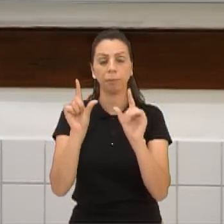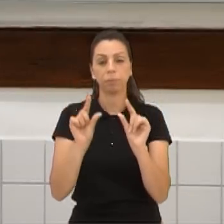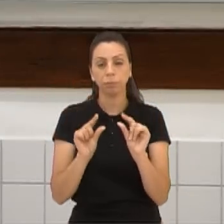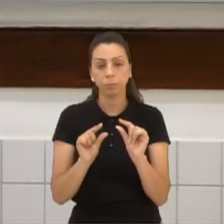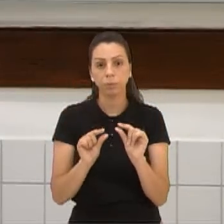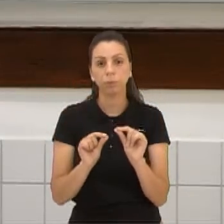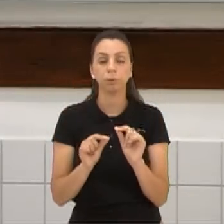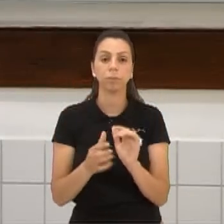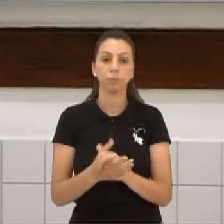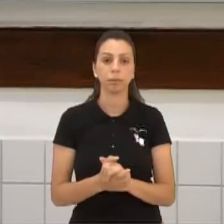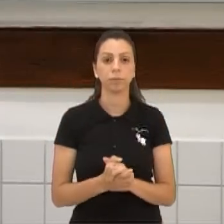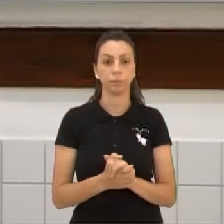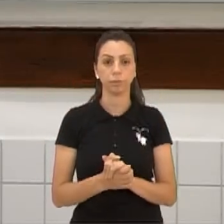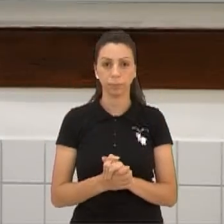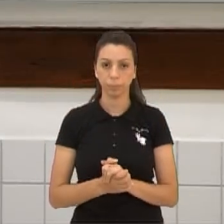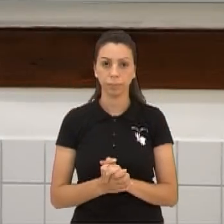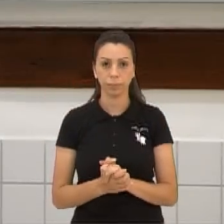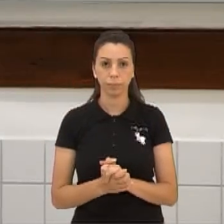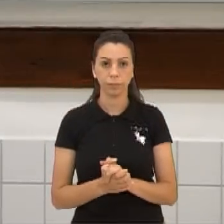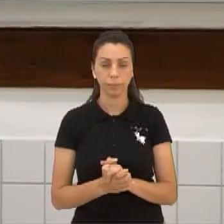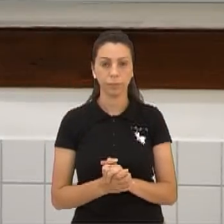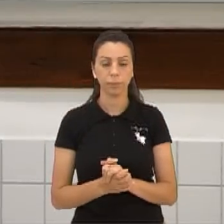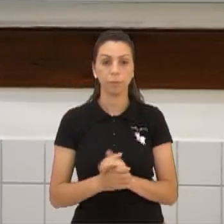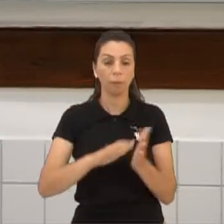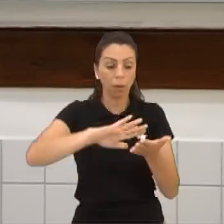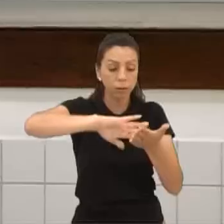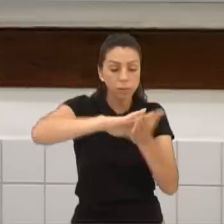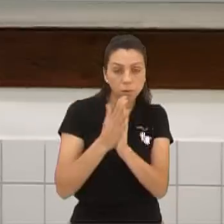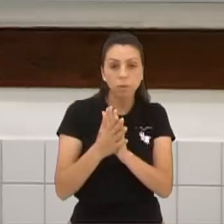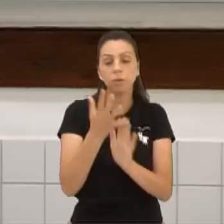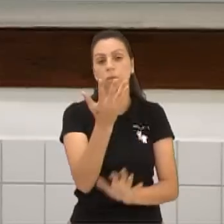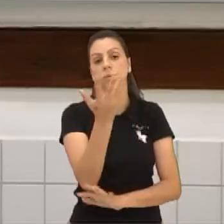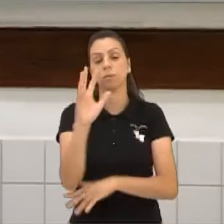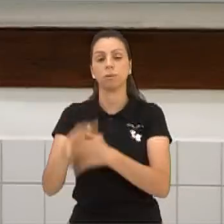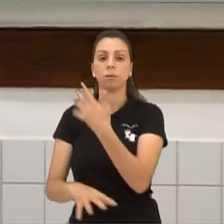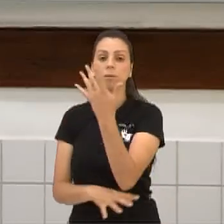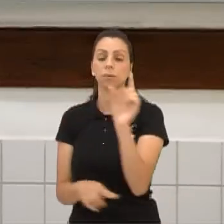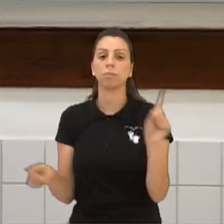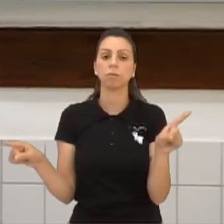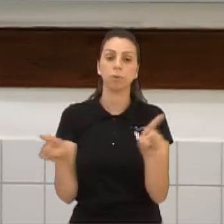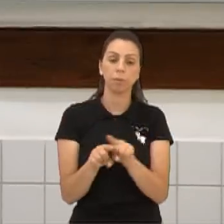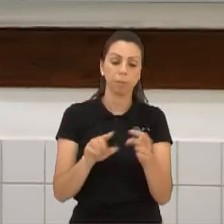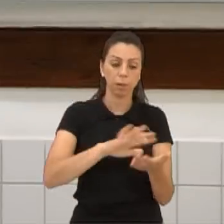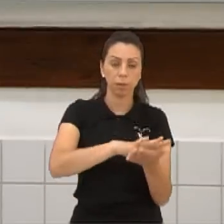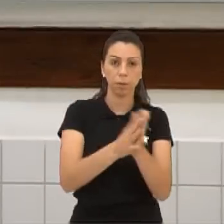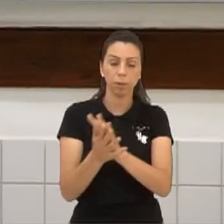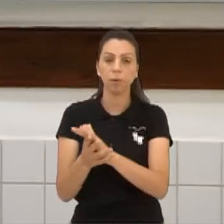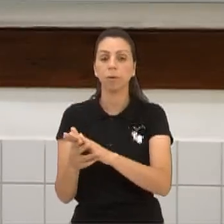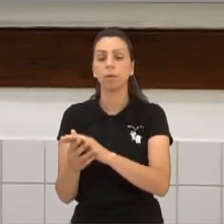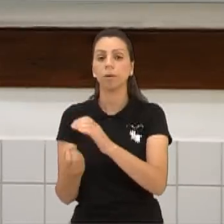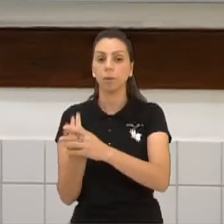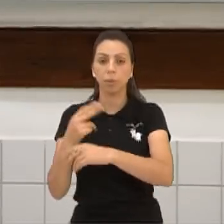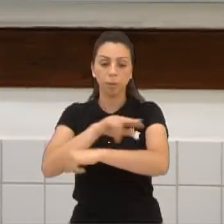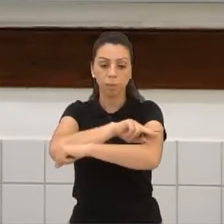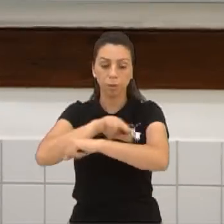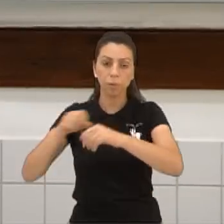forma significativa a destruição no nosso ambiente e também a destruição da nossa